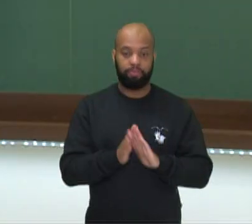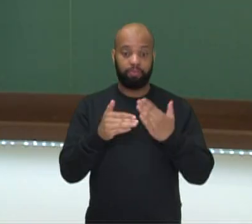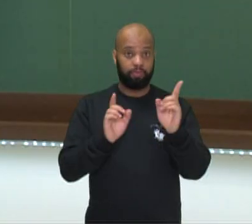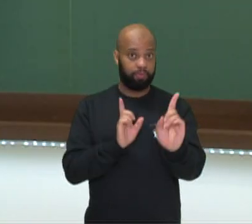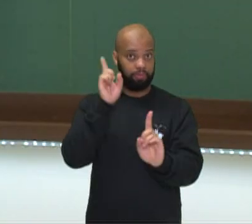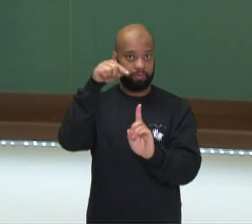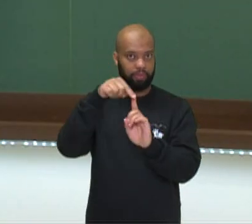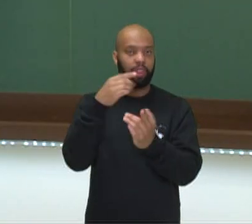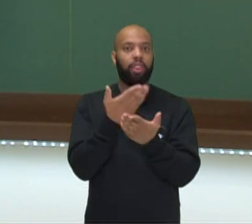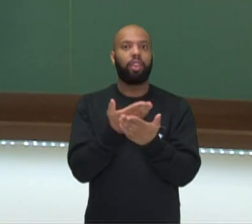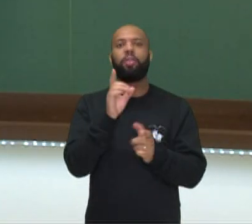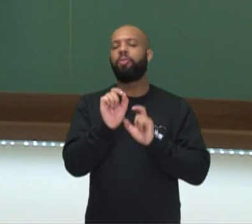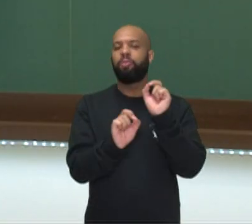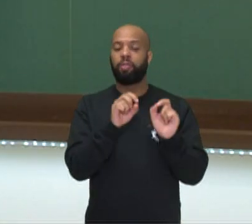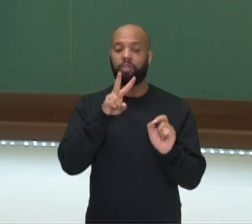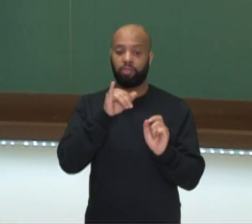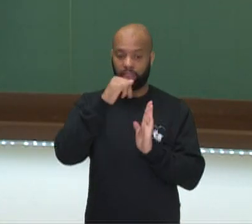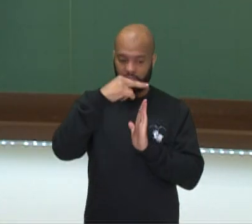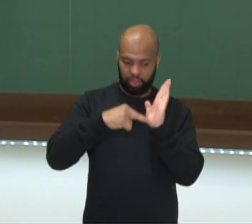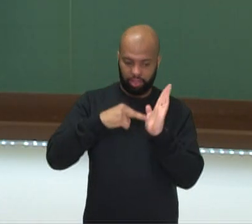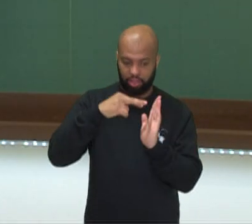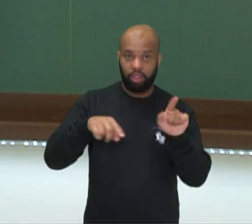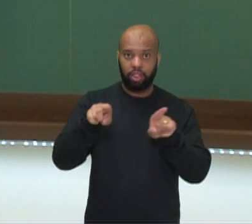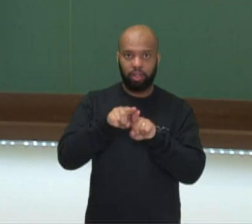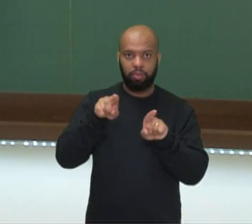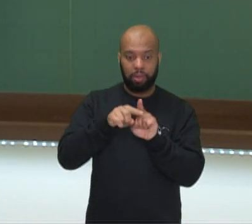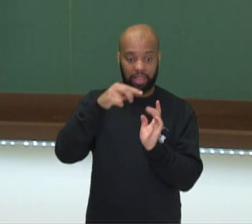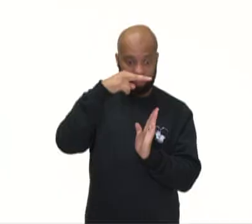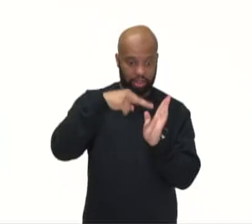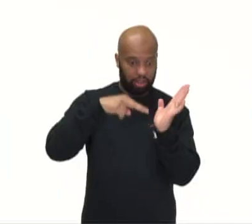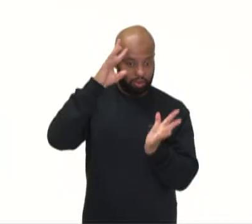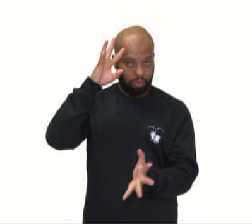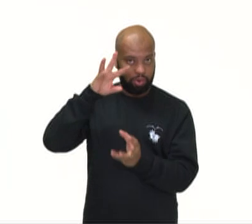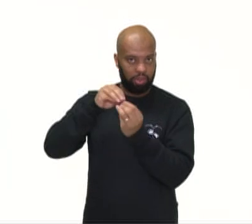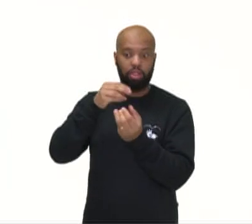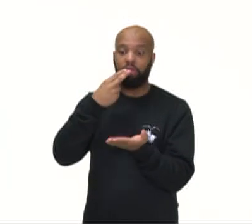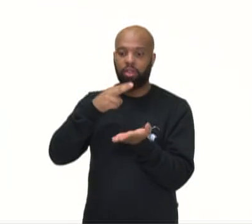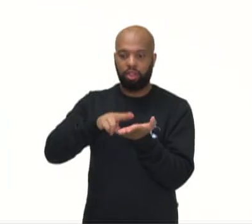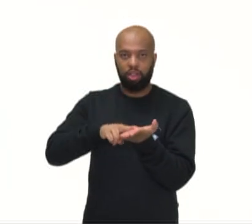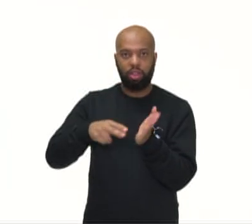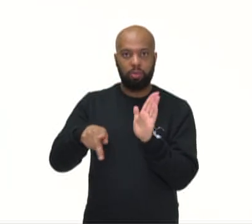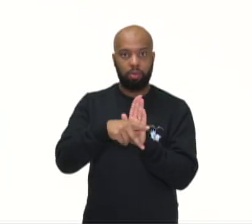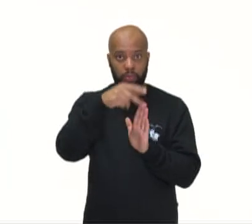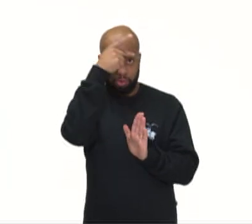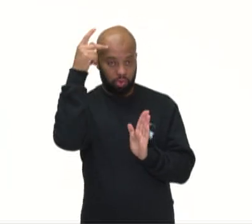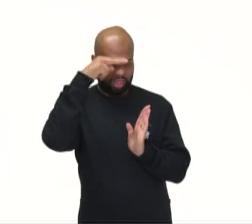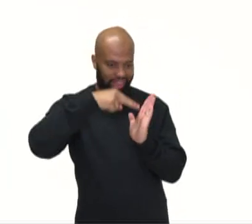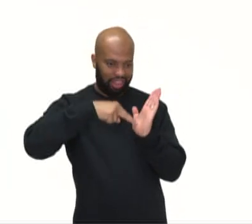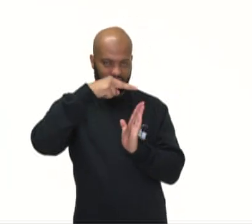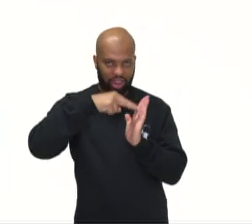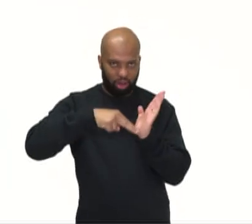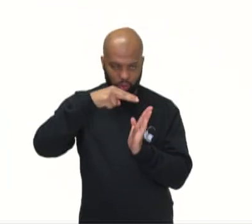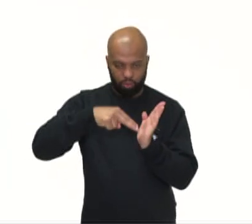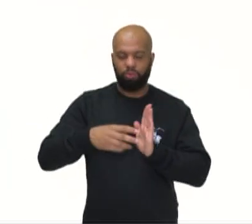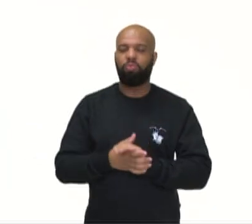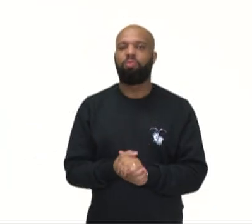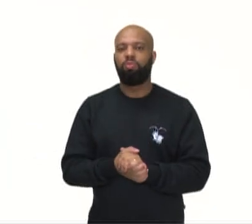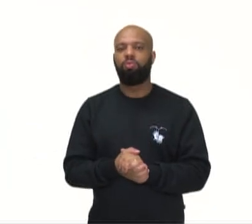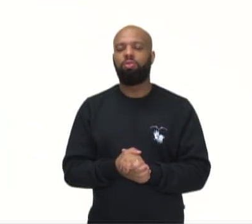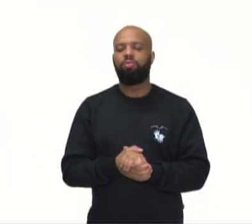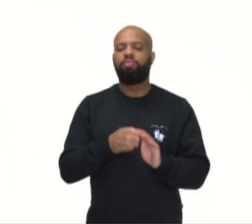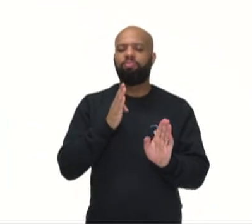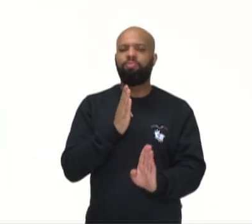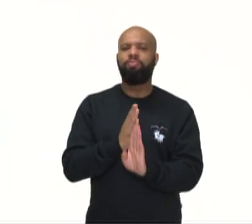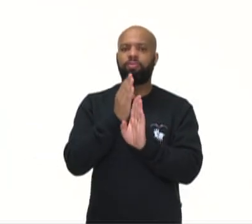Objetivos da aula: ler e interpretar uma carta do leitor, identificar opinião, fato